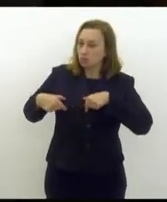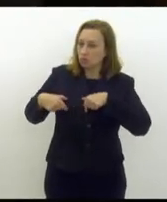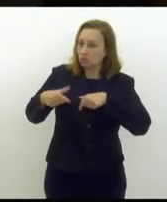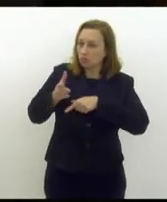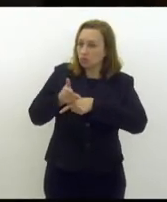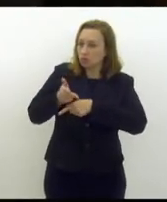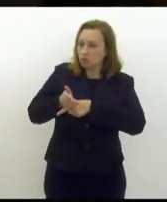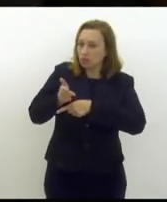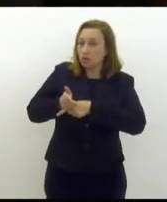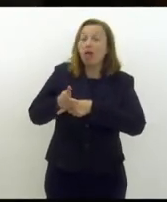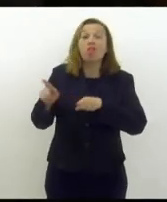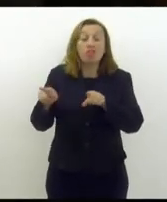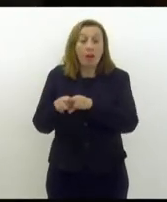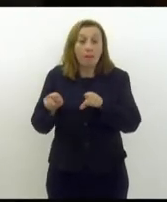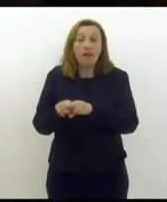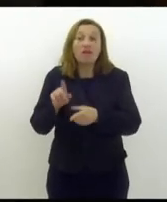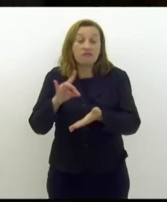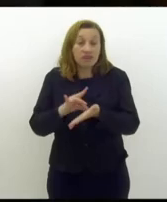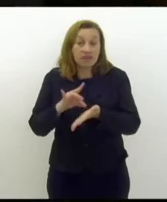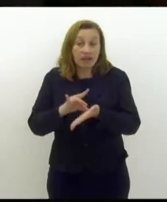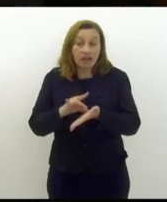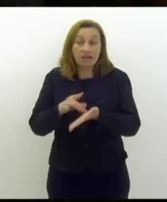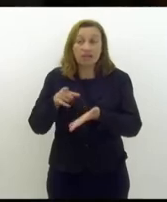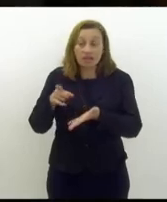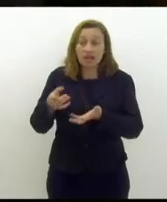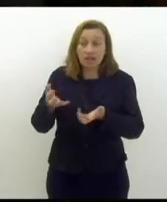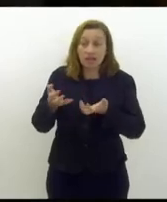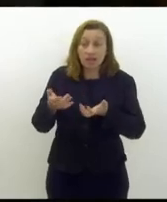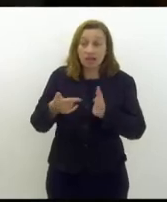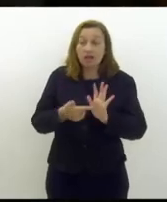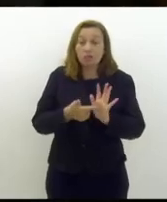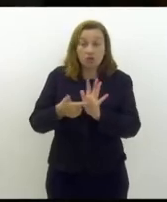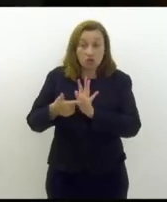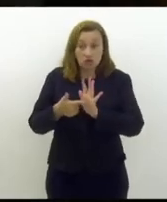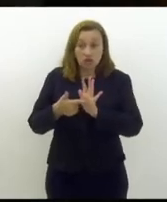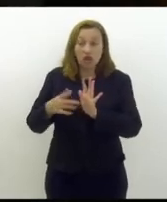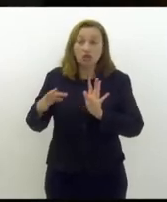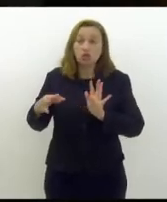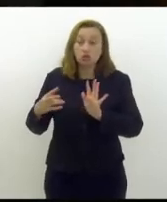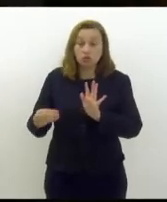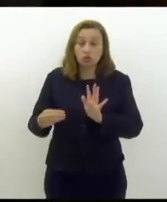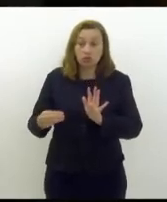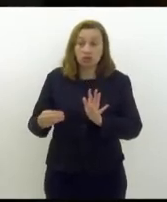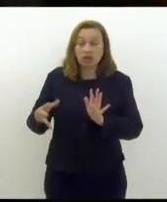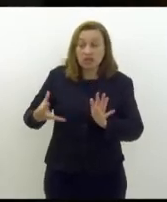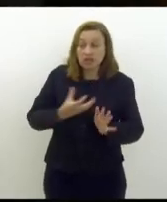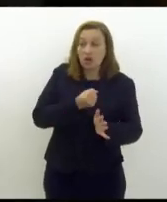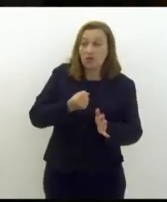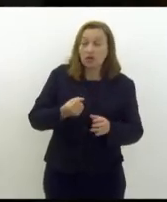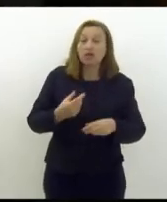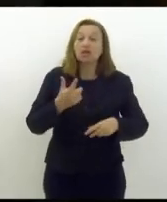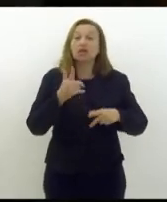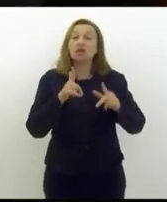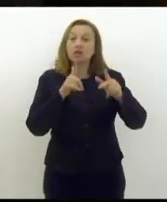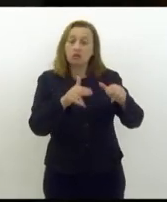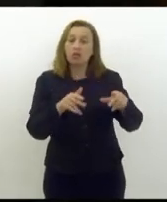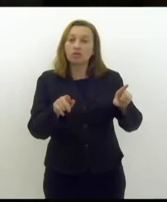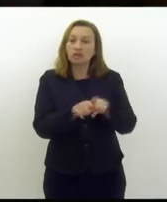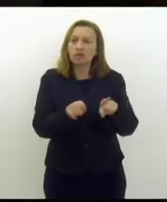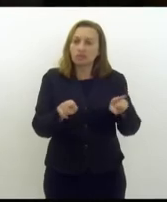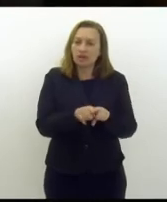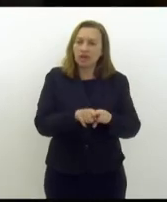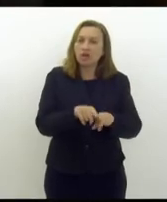com a câmera também a verdade que ele queira passar vai estar respaldada assim como terá respaldo